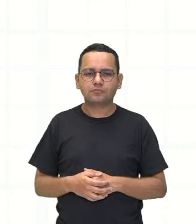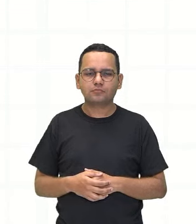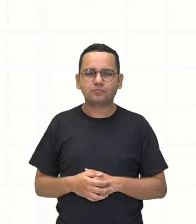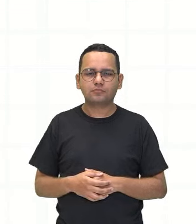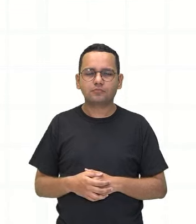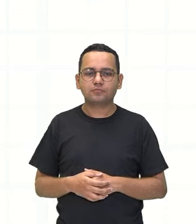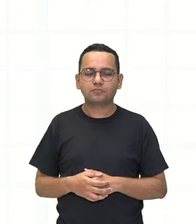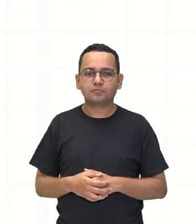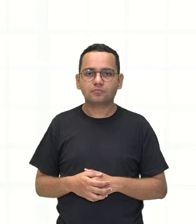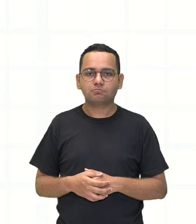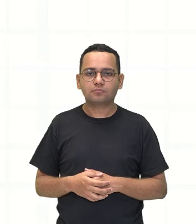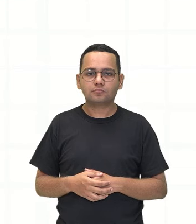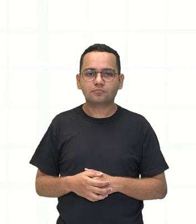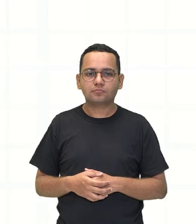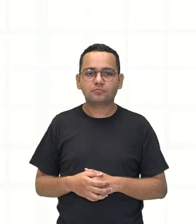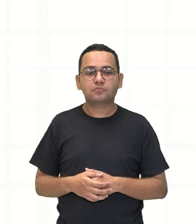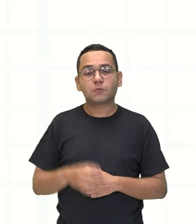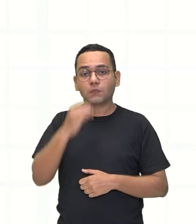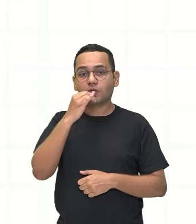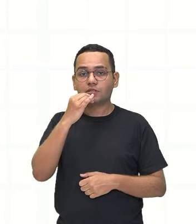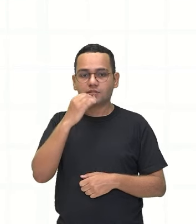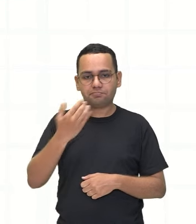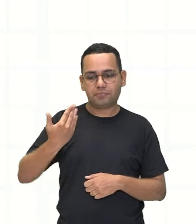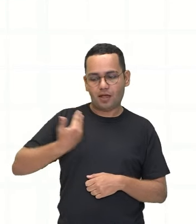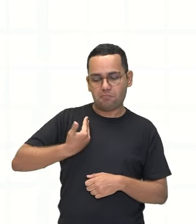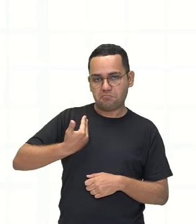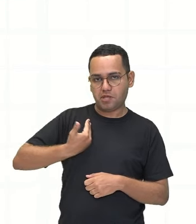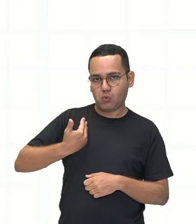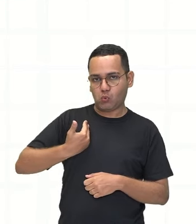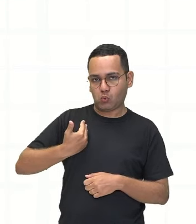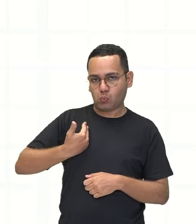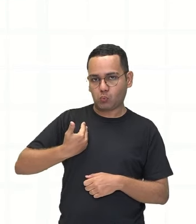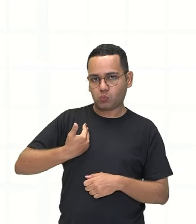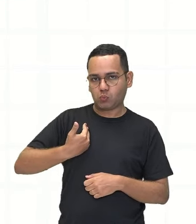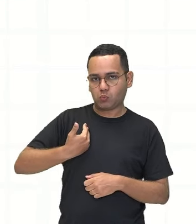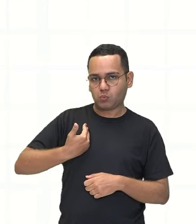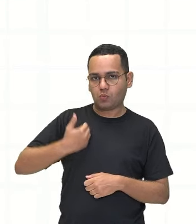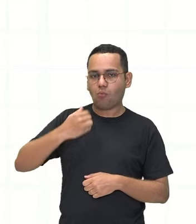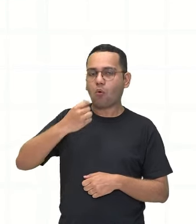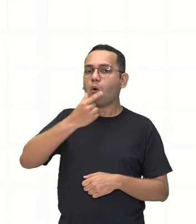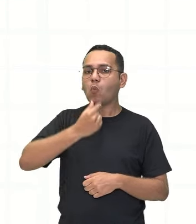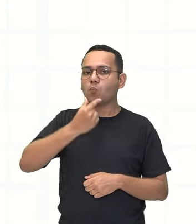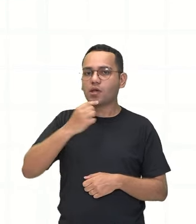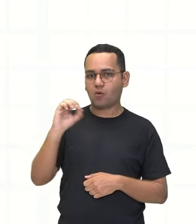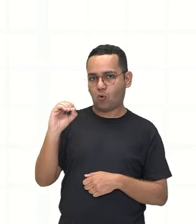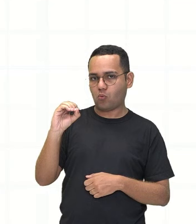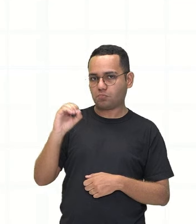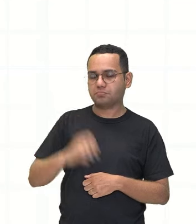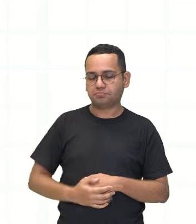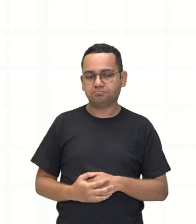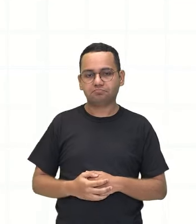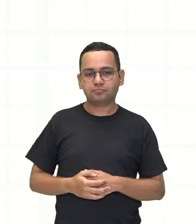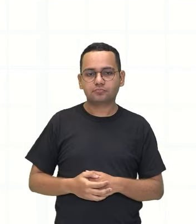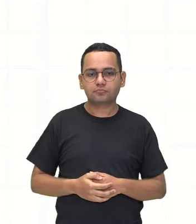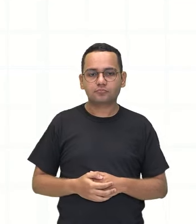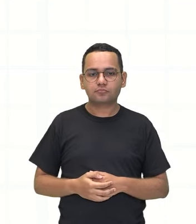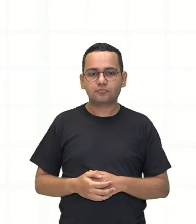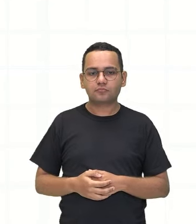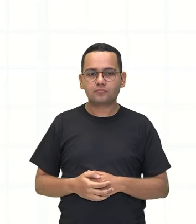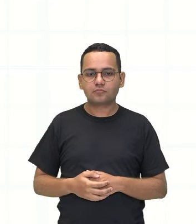a palavra amigo, né, está aqui no masculino, ó, ele é um amigo. Observe que eu tenho um artigo